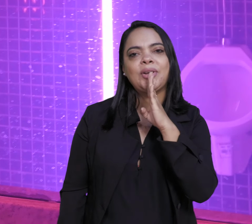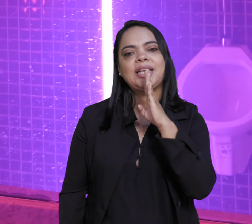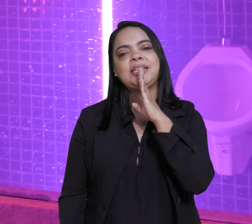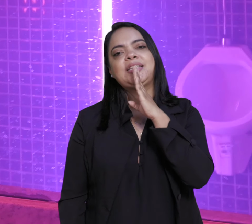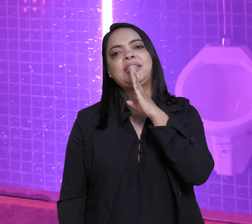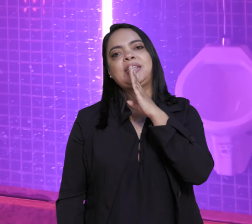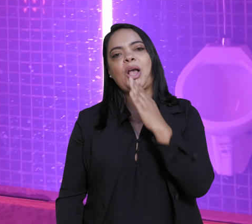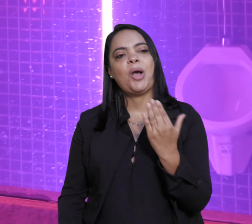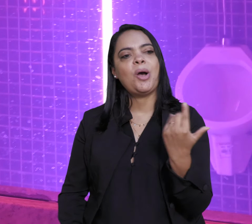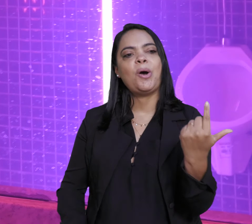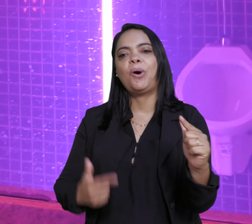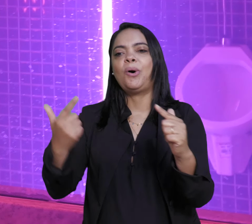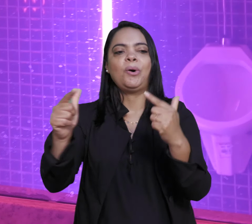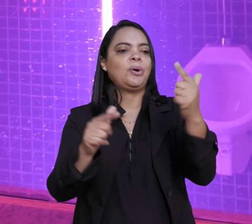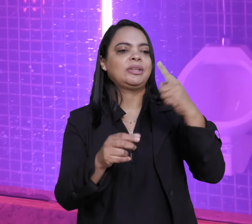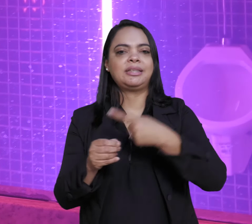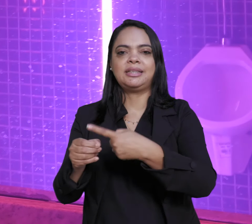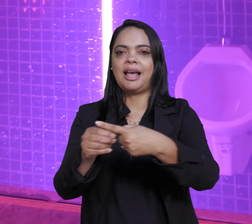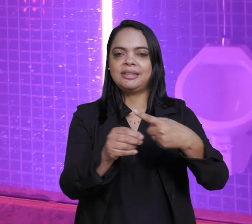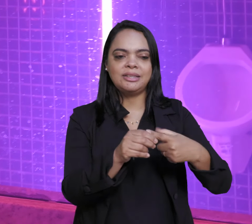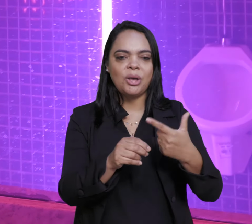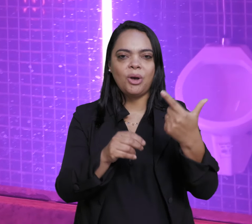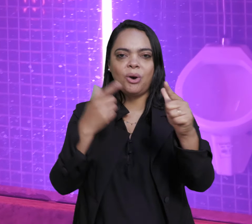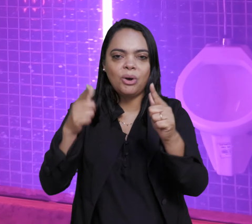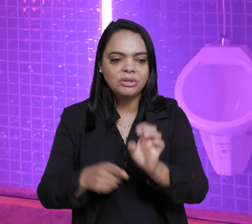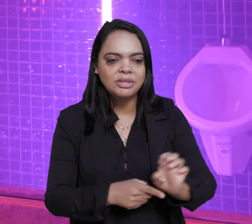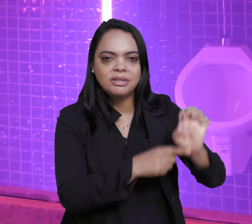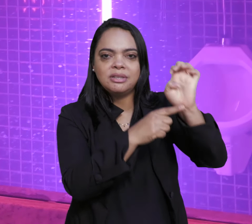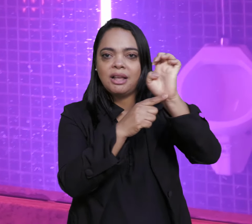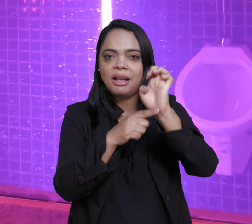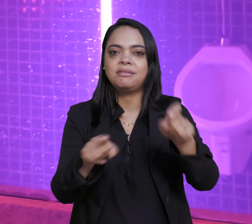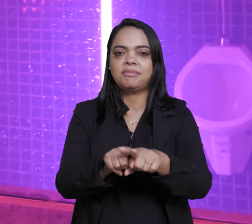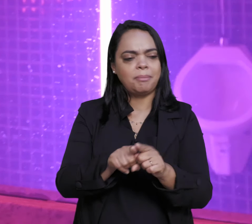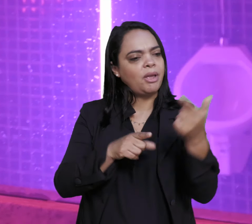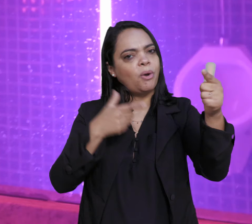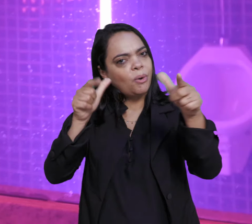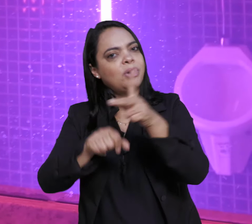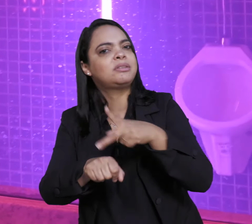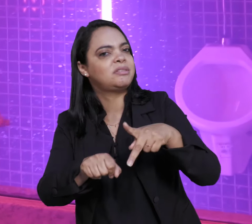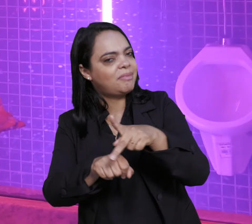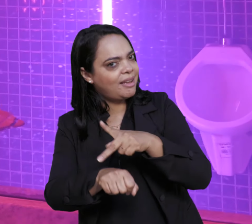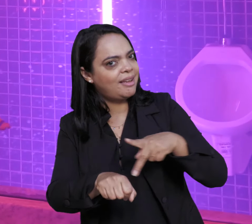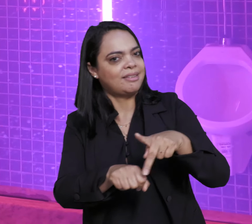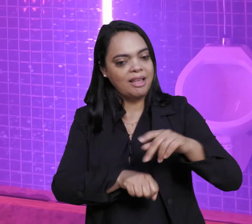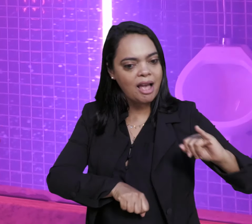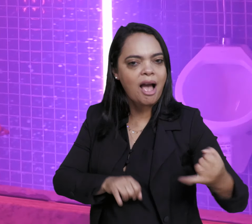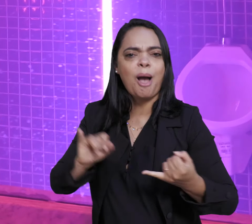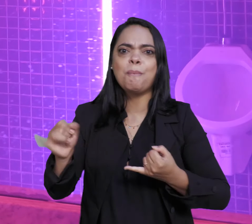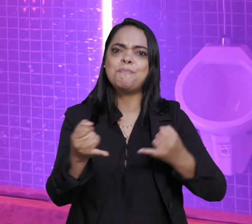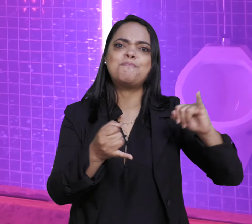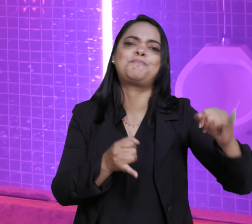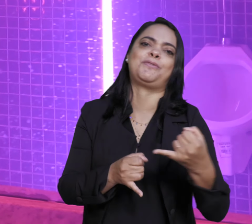conhecendo outras cidades, outros estados, por que não outros países, de